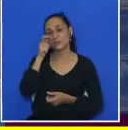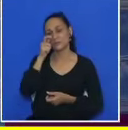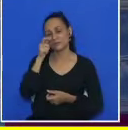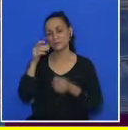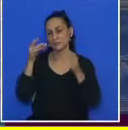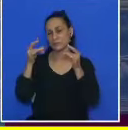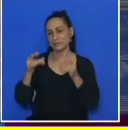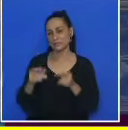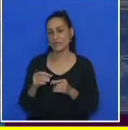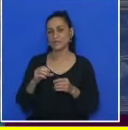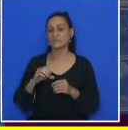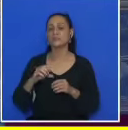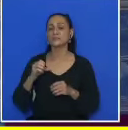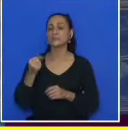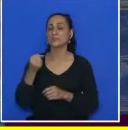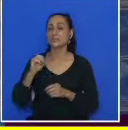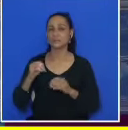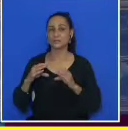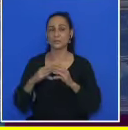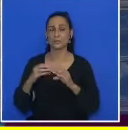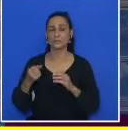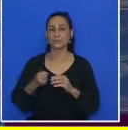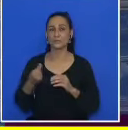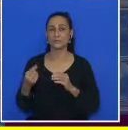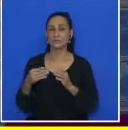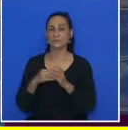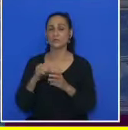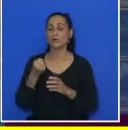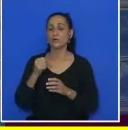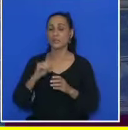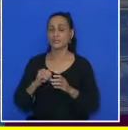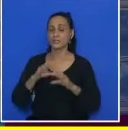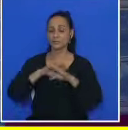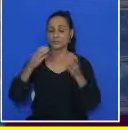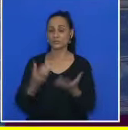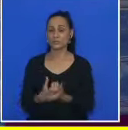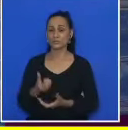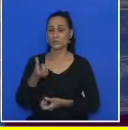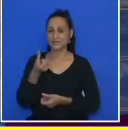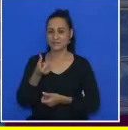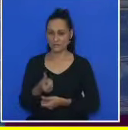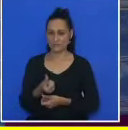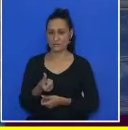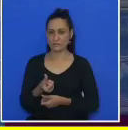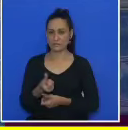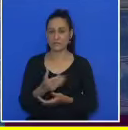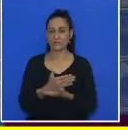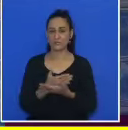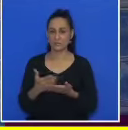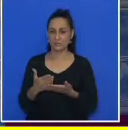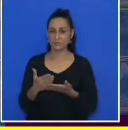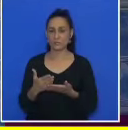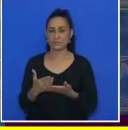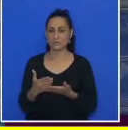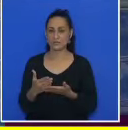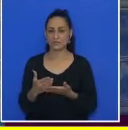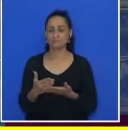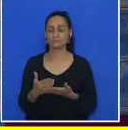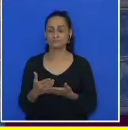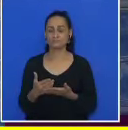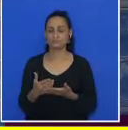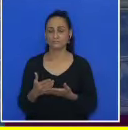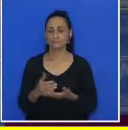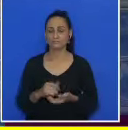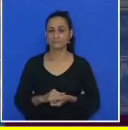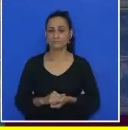aí no detalhe, todas as 80 bolas numeradas de 0 a 80 dentro do globo número 6. Vamos reiniciar o funcionamento